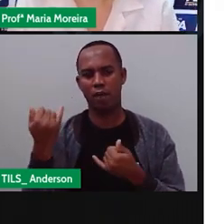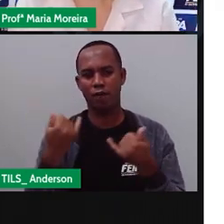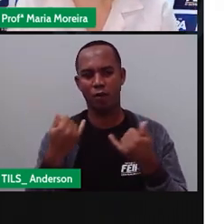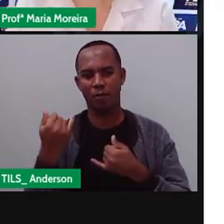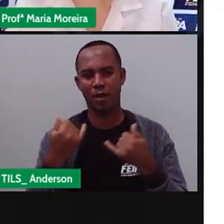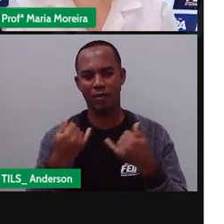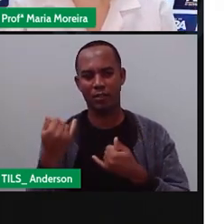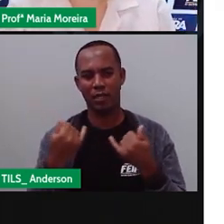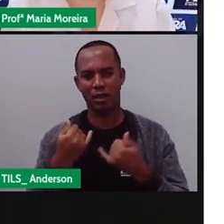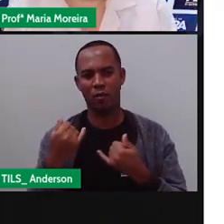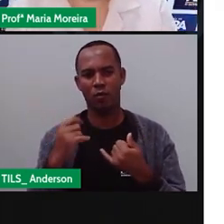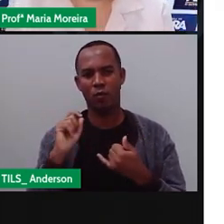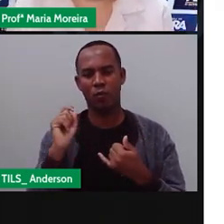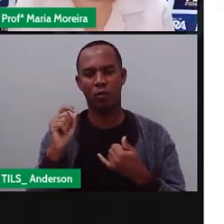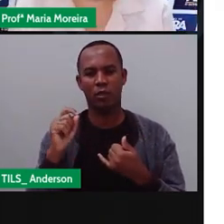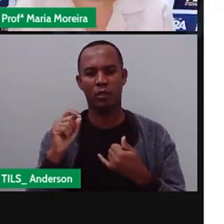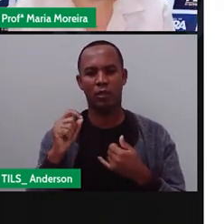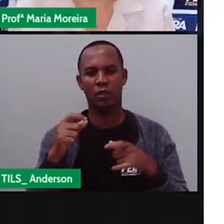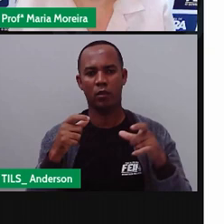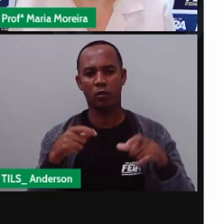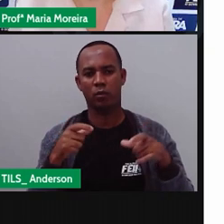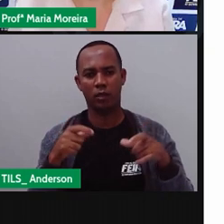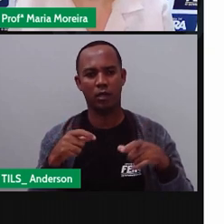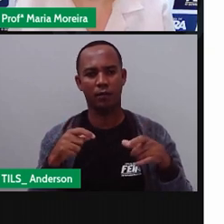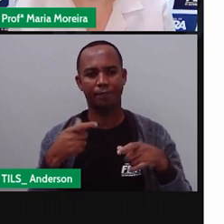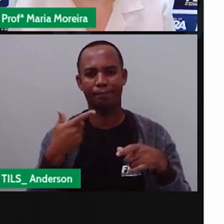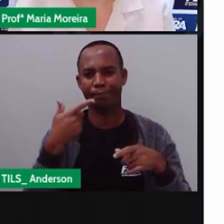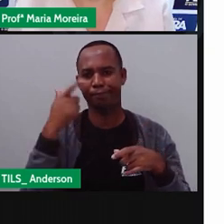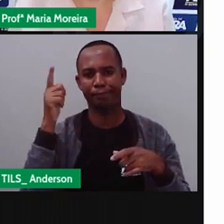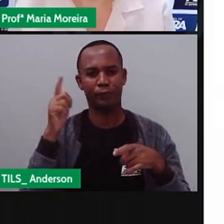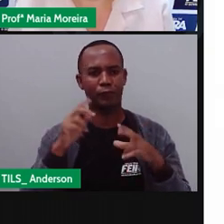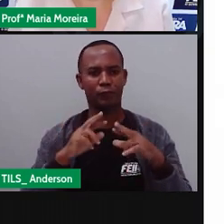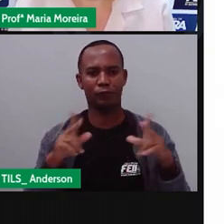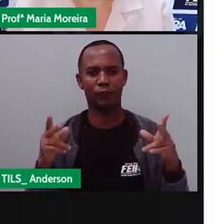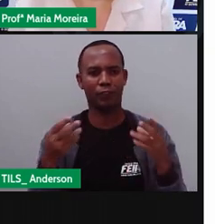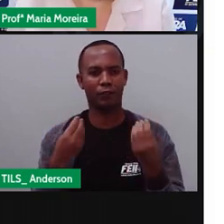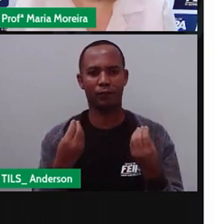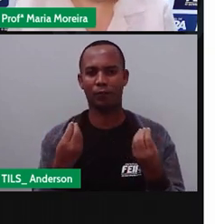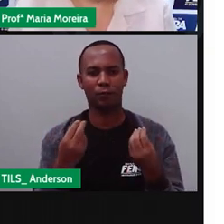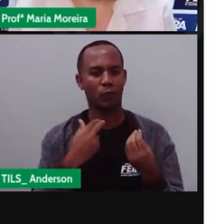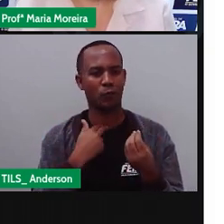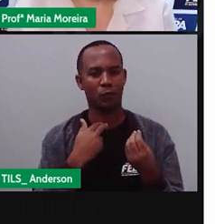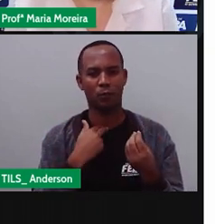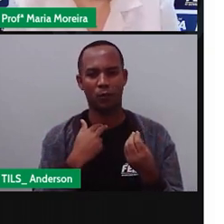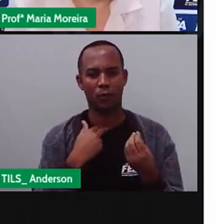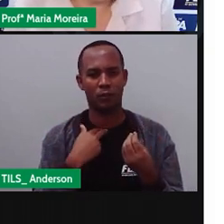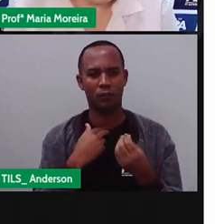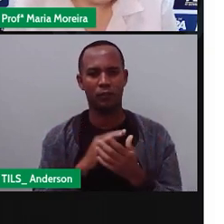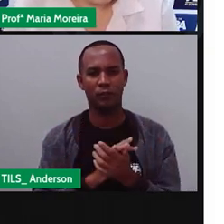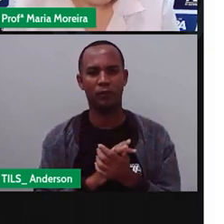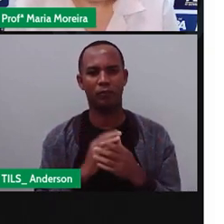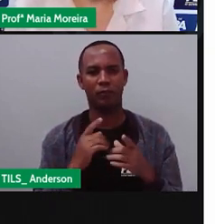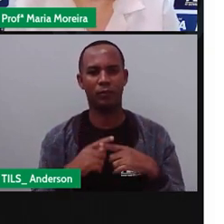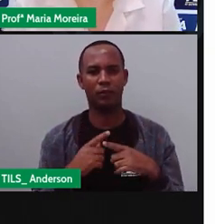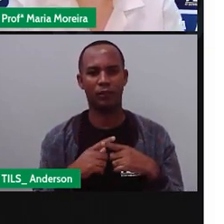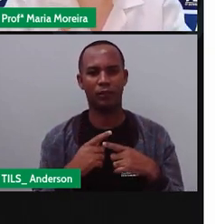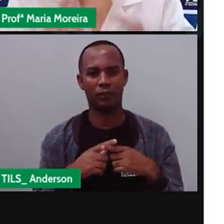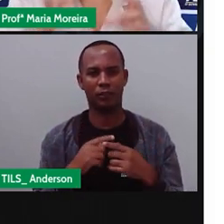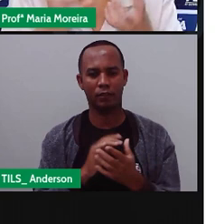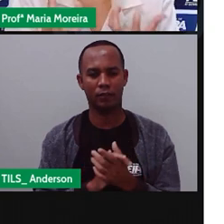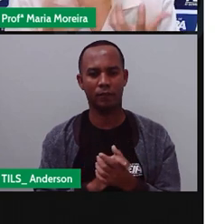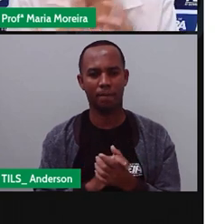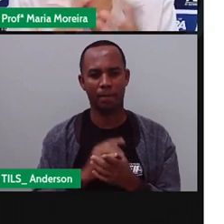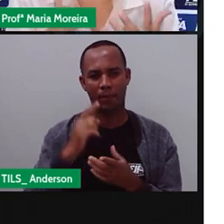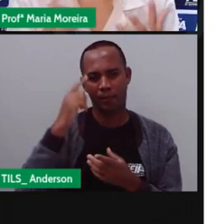exemplo, sobre Caruaru, que a gente já falou aqui hoje. Não é isso? Não posso. Por que que eu não posso? Porque as